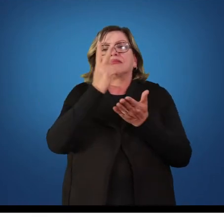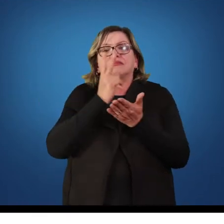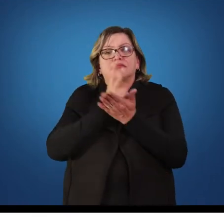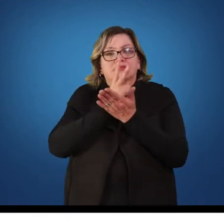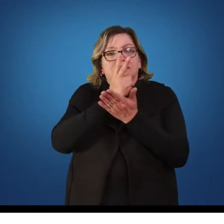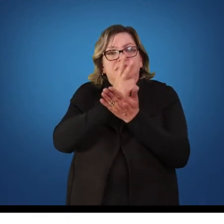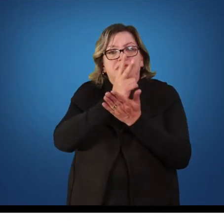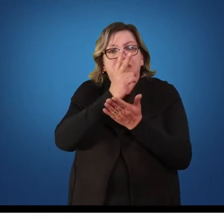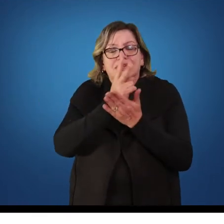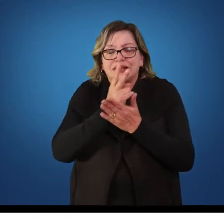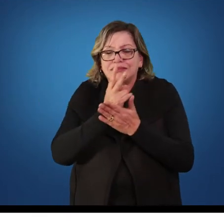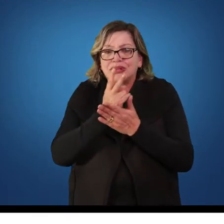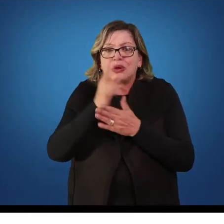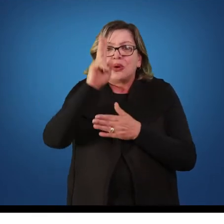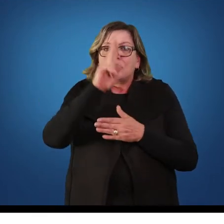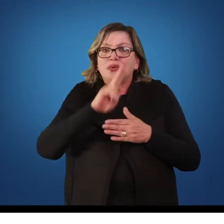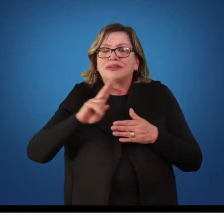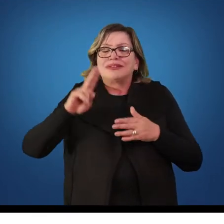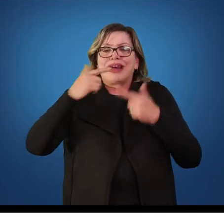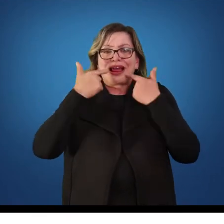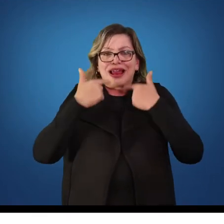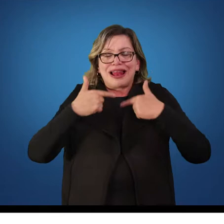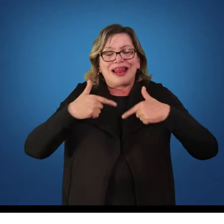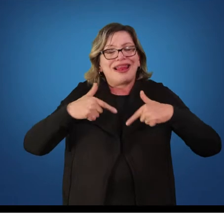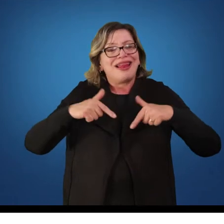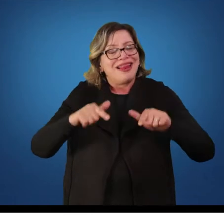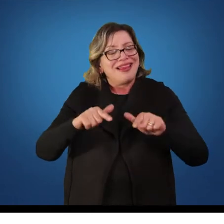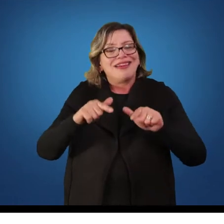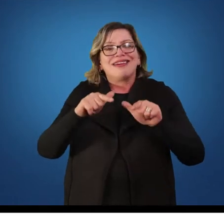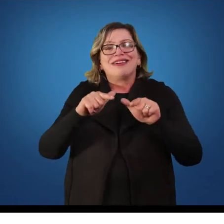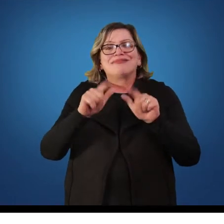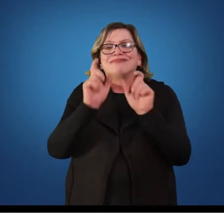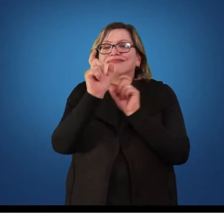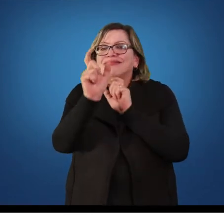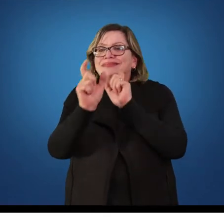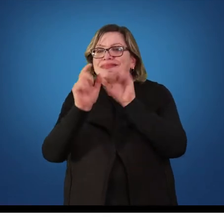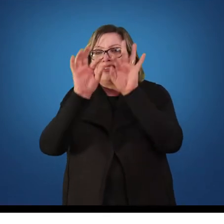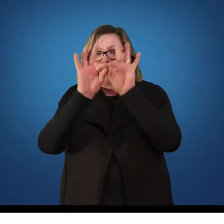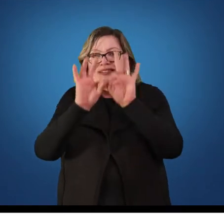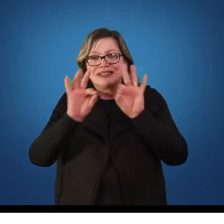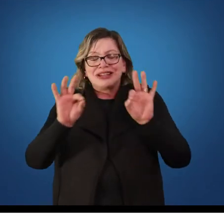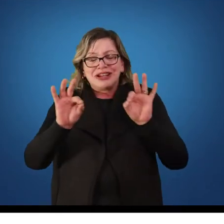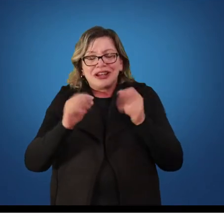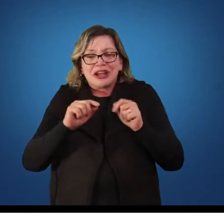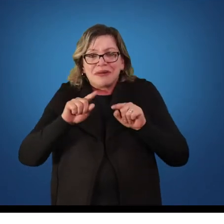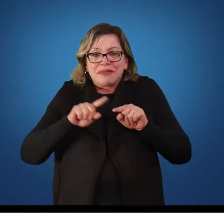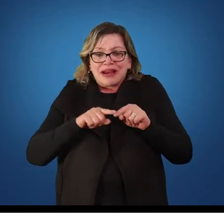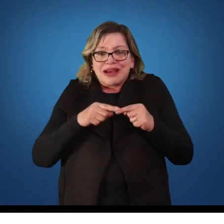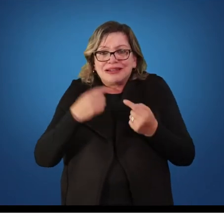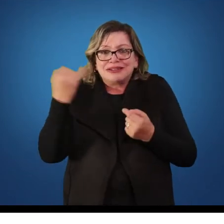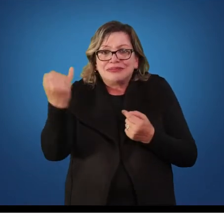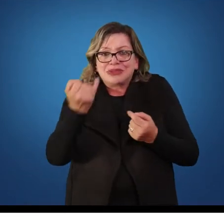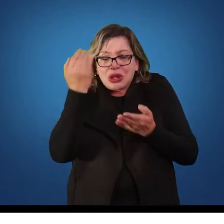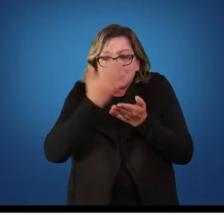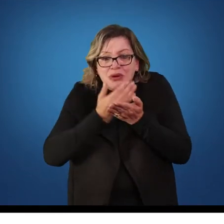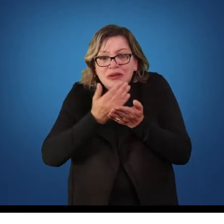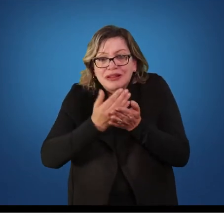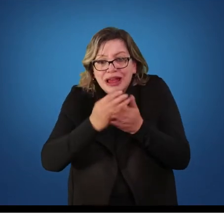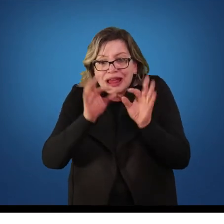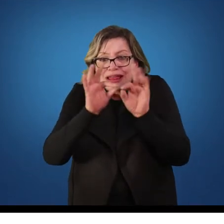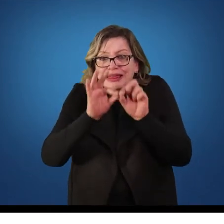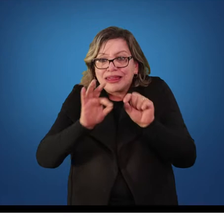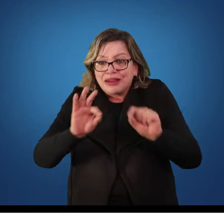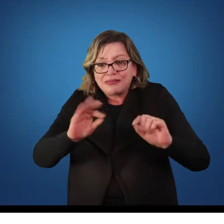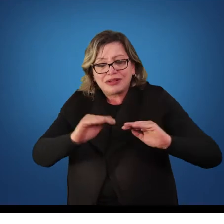uma linguagem simples ela falou sempre do mais simples ao mais